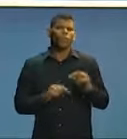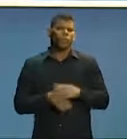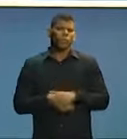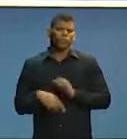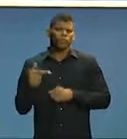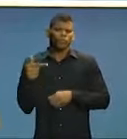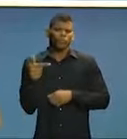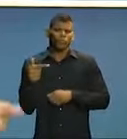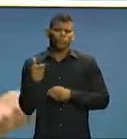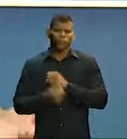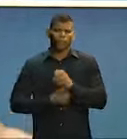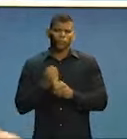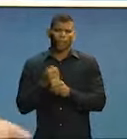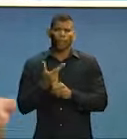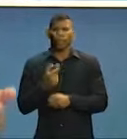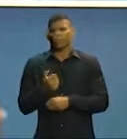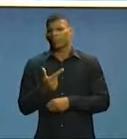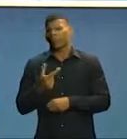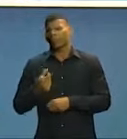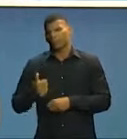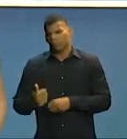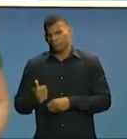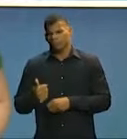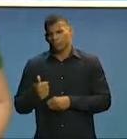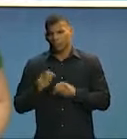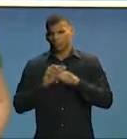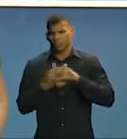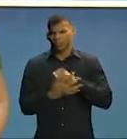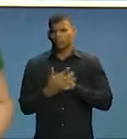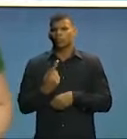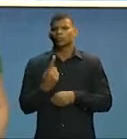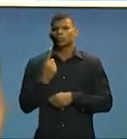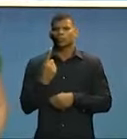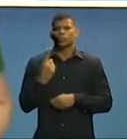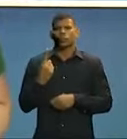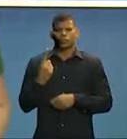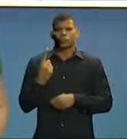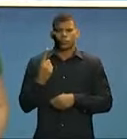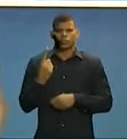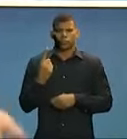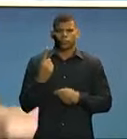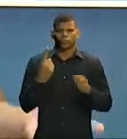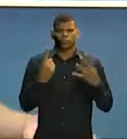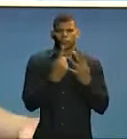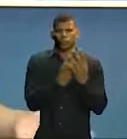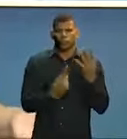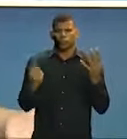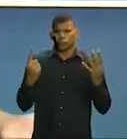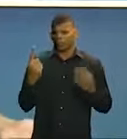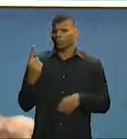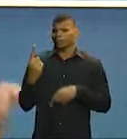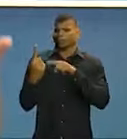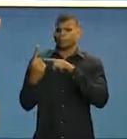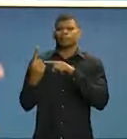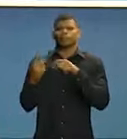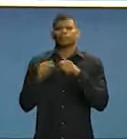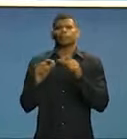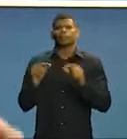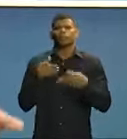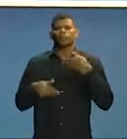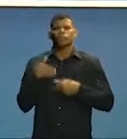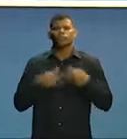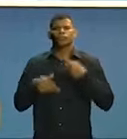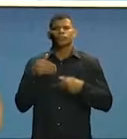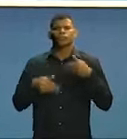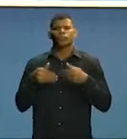da pandemia, em 2021, uma em cada quatro pessoas tratou precocemente ou preveniu